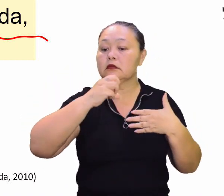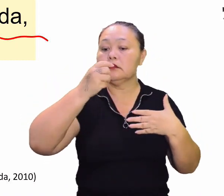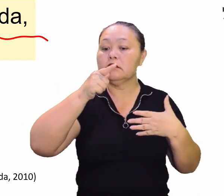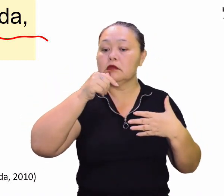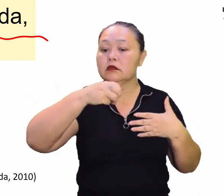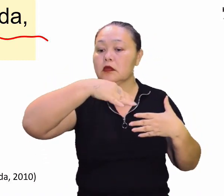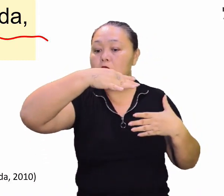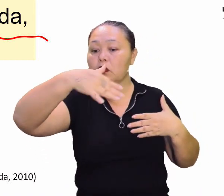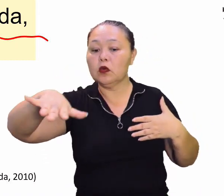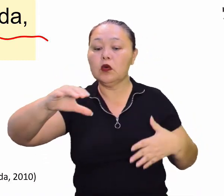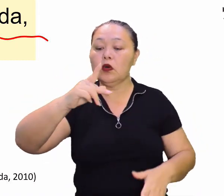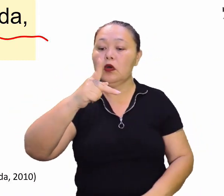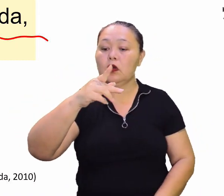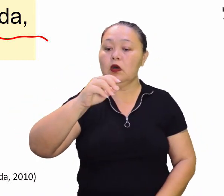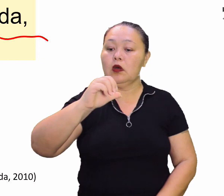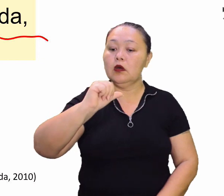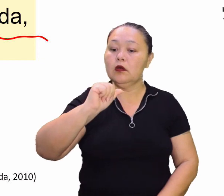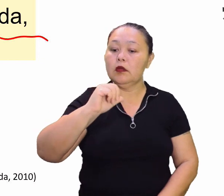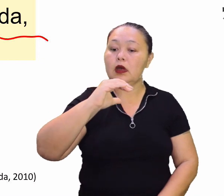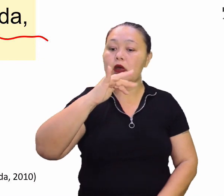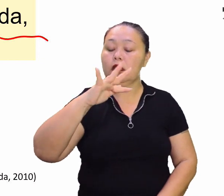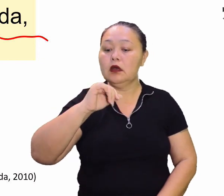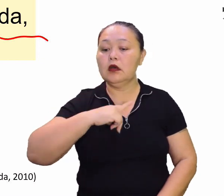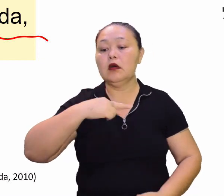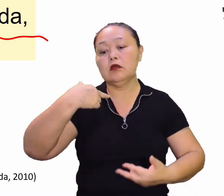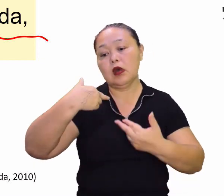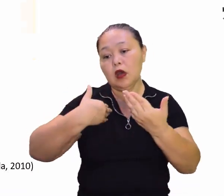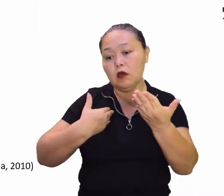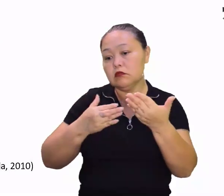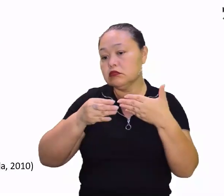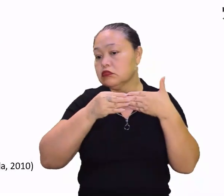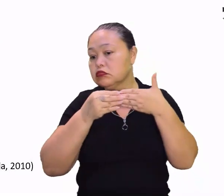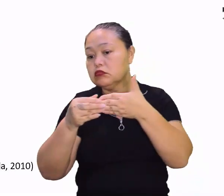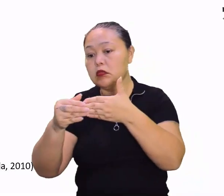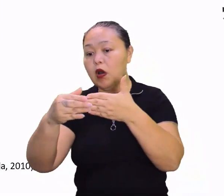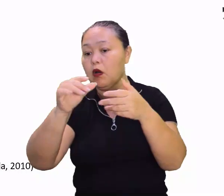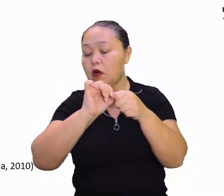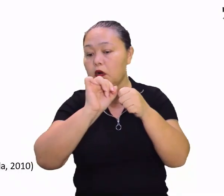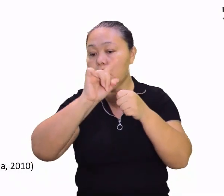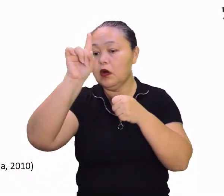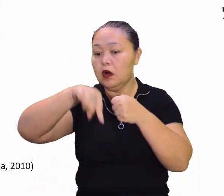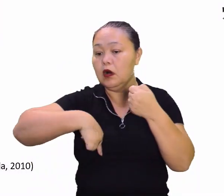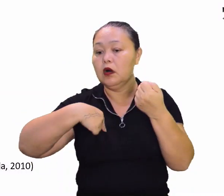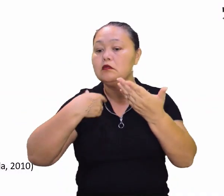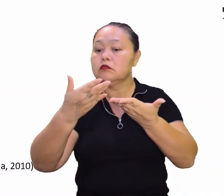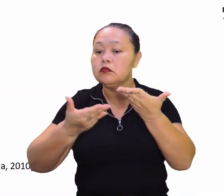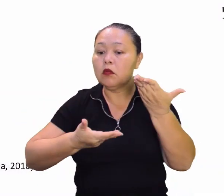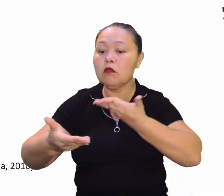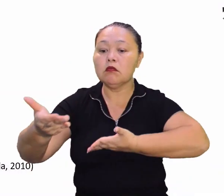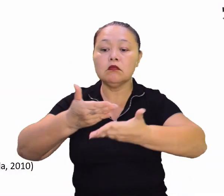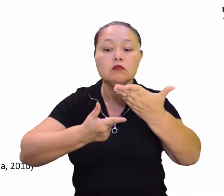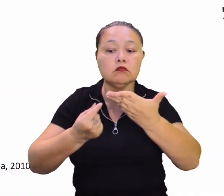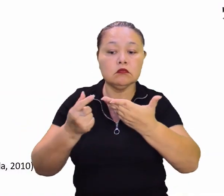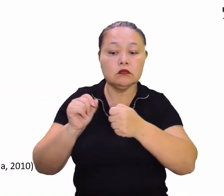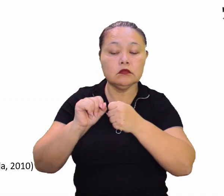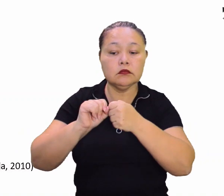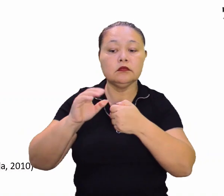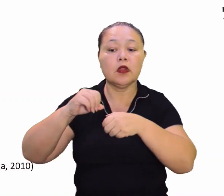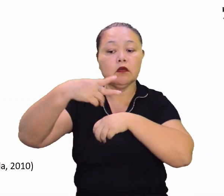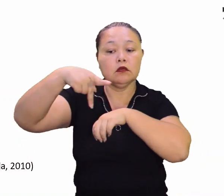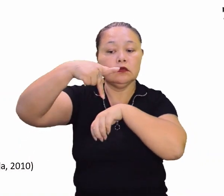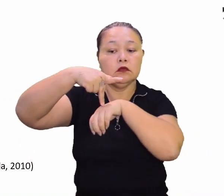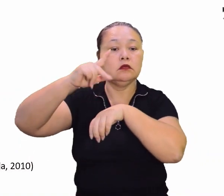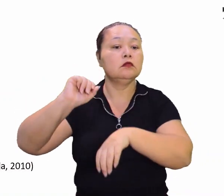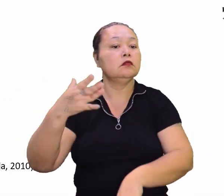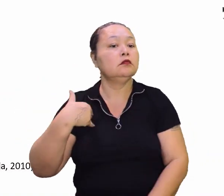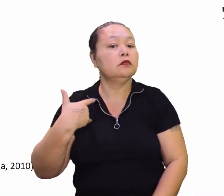Pacífico que é uma rota muito importante para o comércio internacional. Então, eles estão bem próximos. Bem, inicialmente